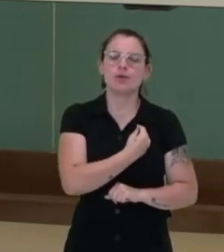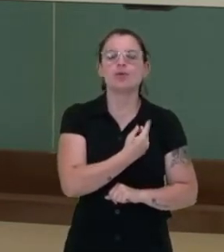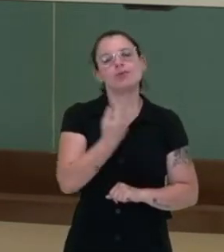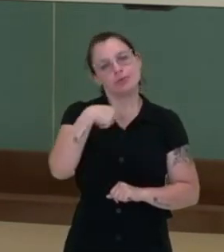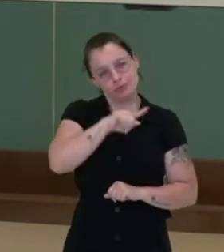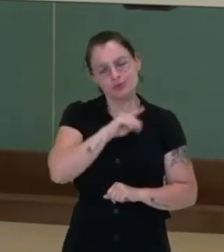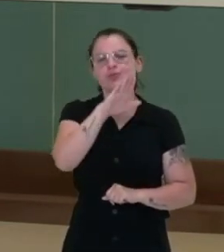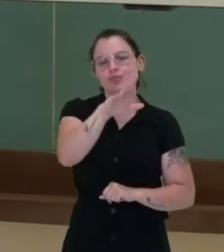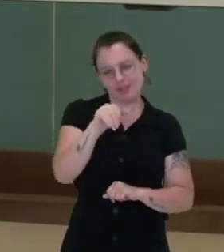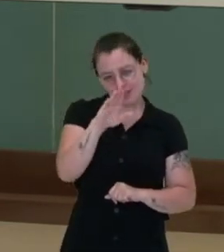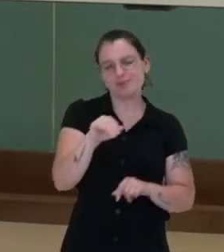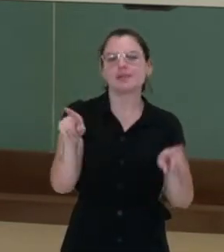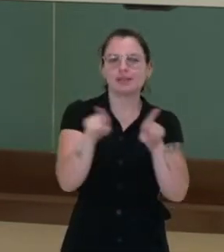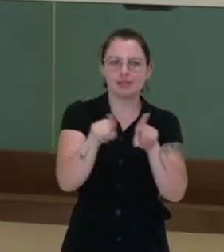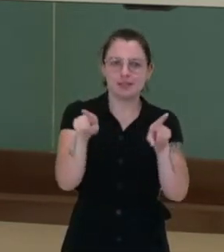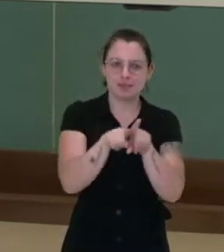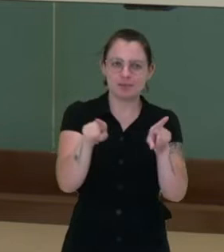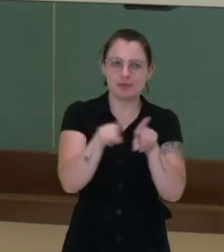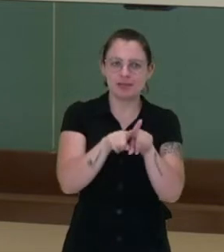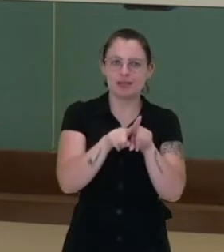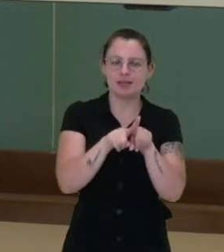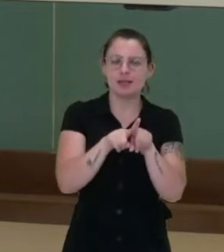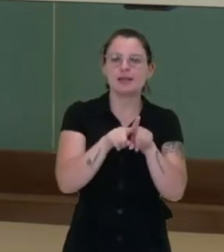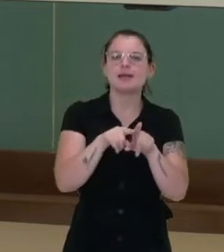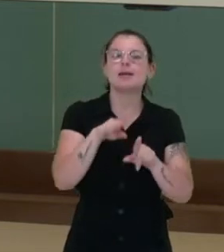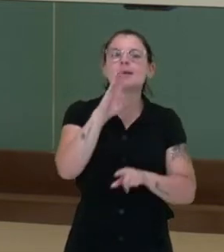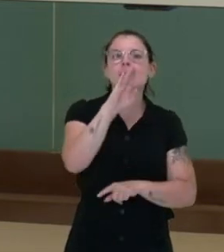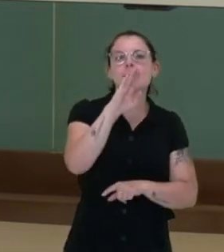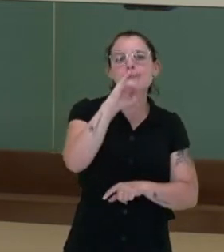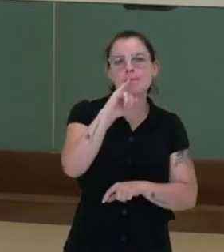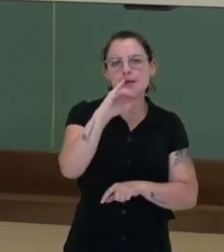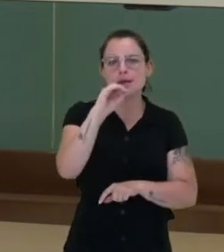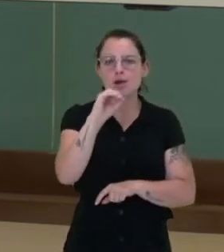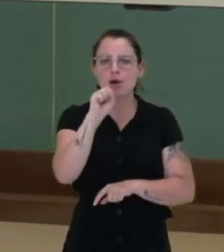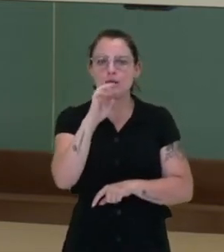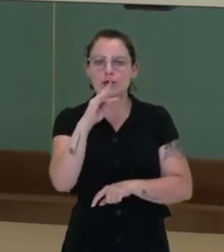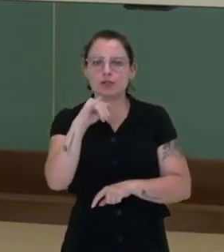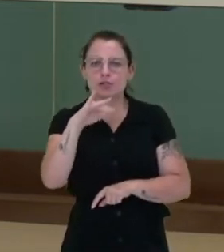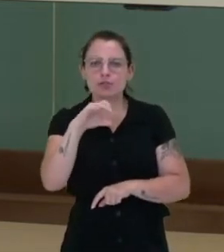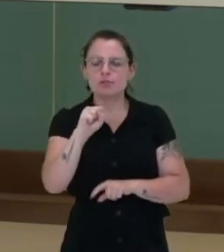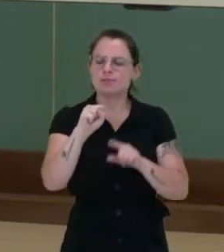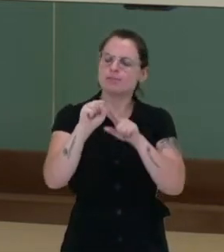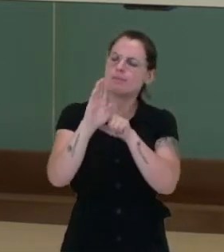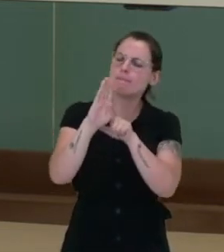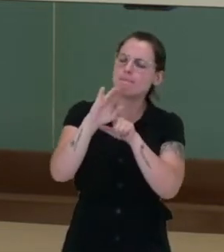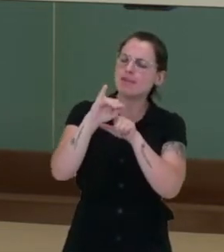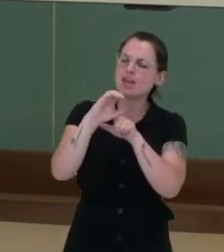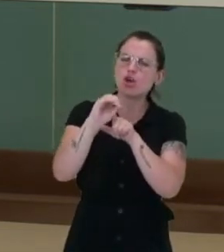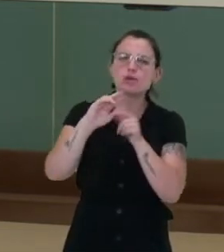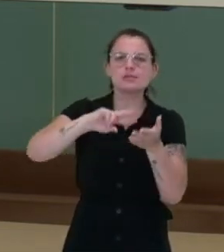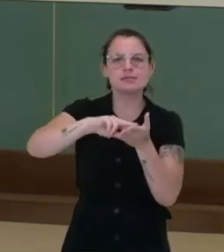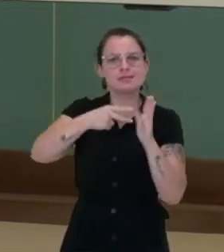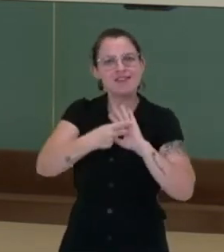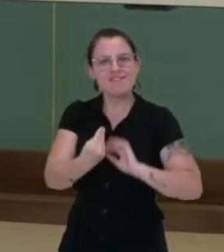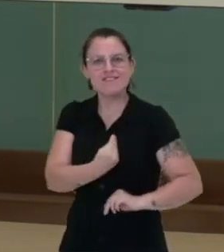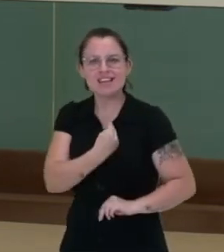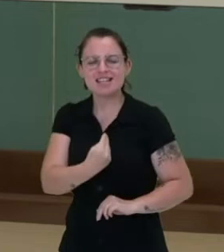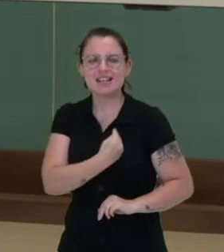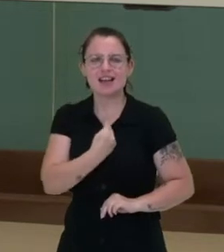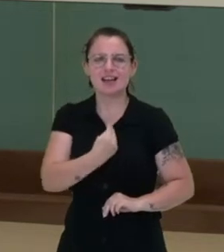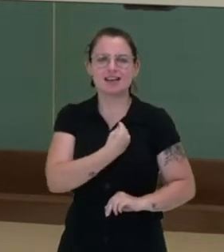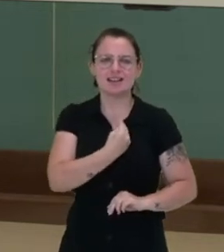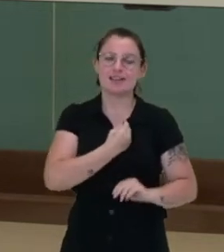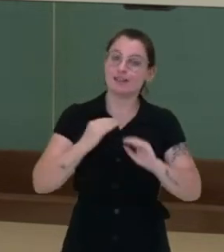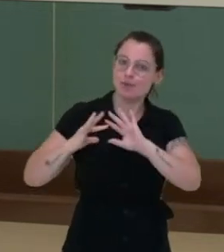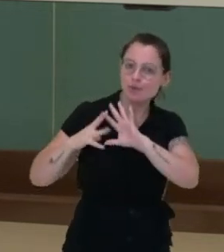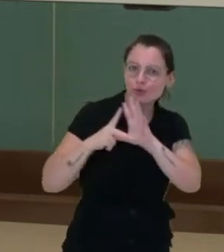fatores bióticos. Bio significa vida. Então, os fatores bióticos são todos aqueles seres vivos de um